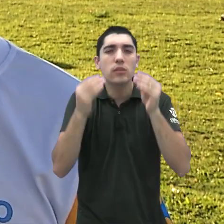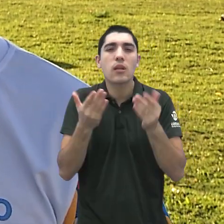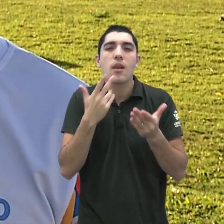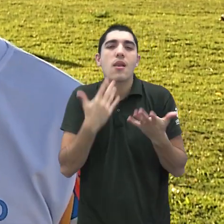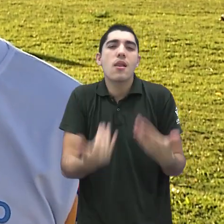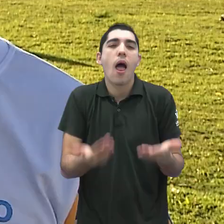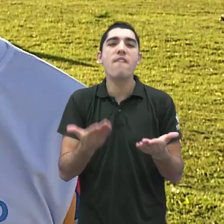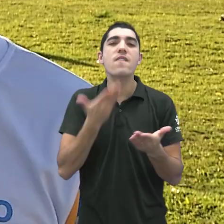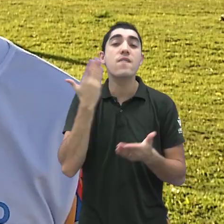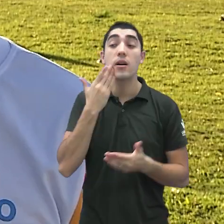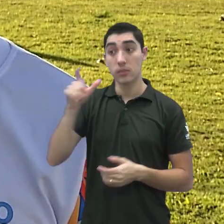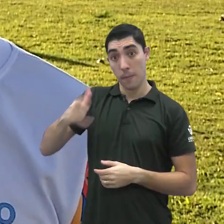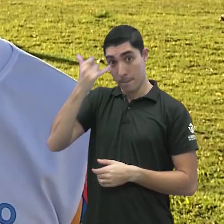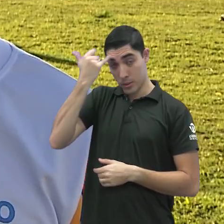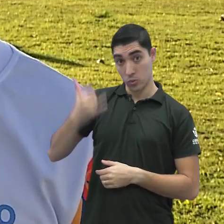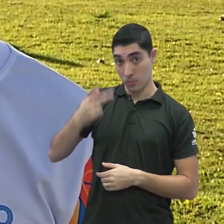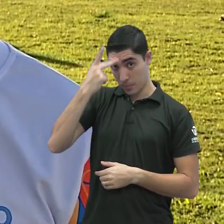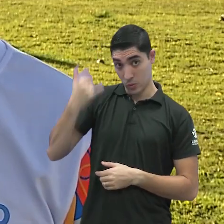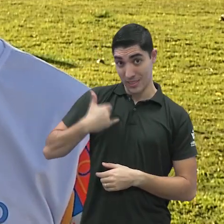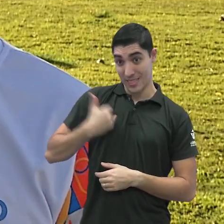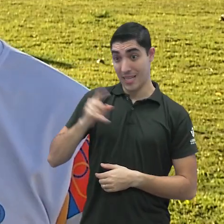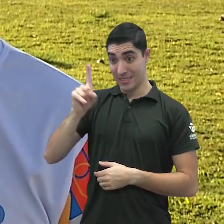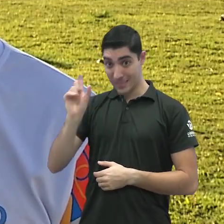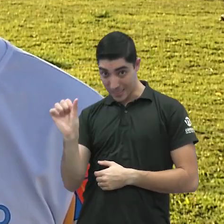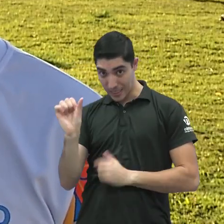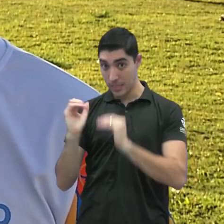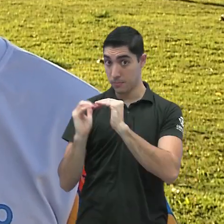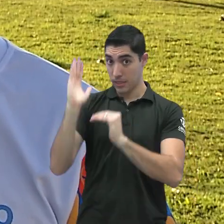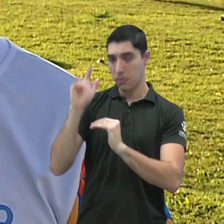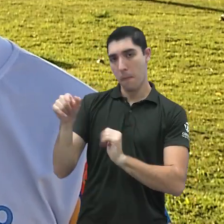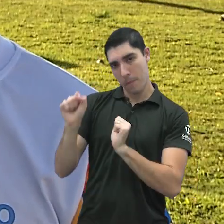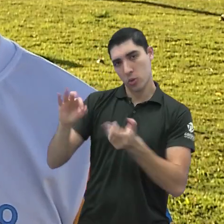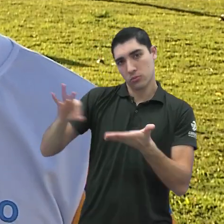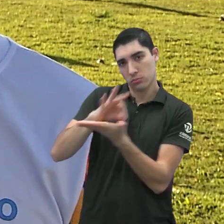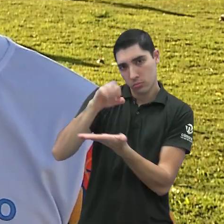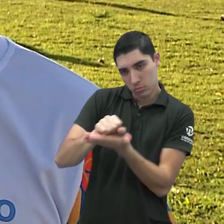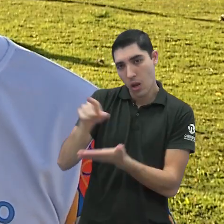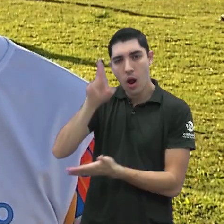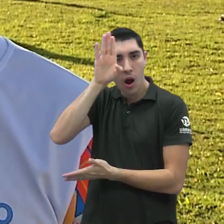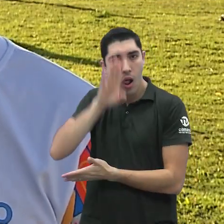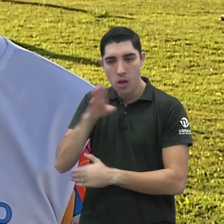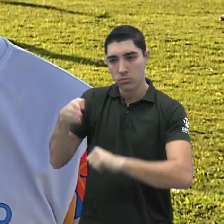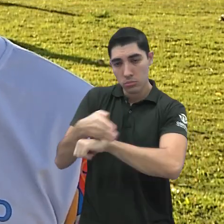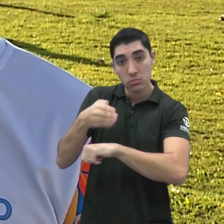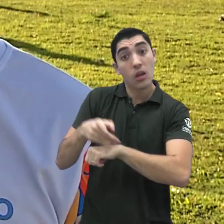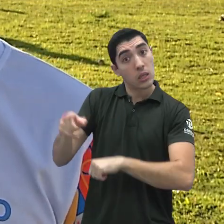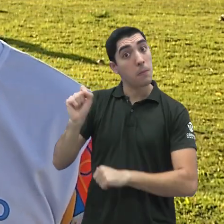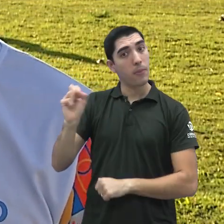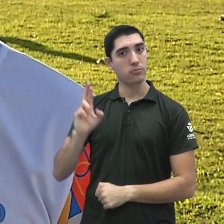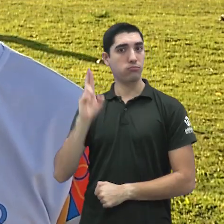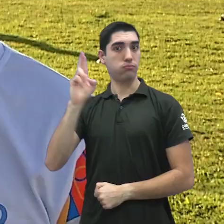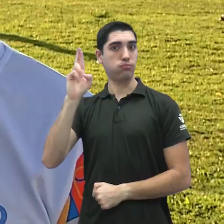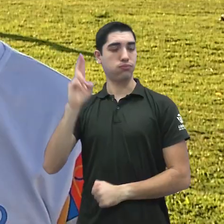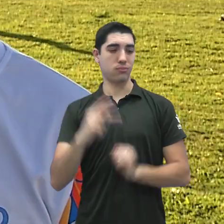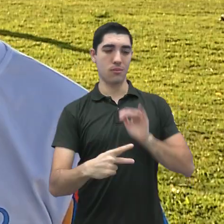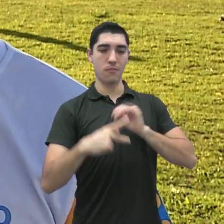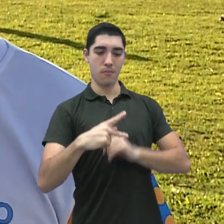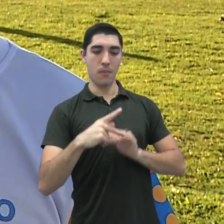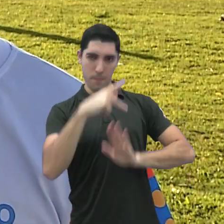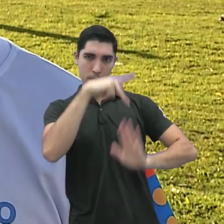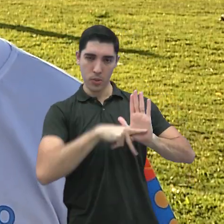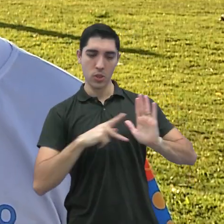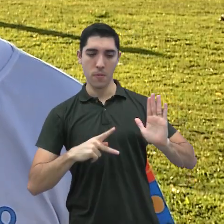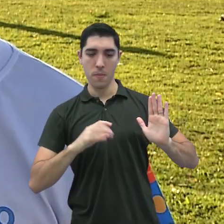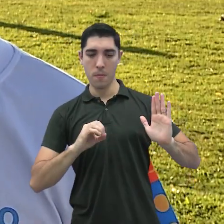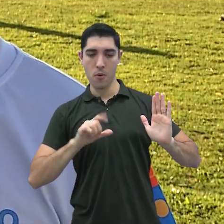bacana, onde as pessoas a partir de 16 anos podem se inscrever gratuitamente, fazer essa trilha formativa e se tornar embaixador da Politize.